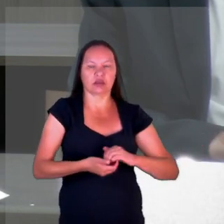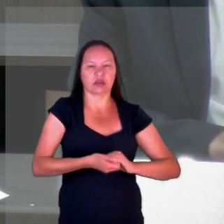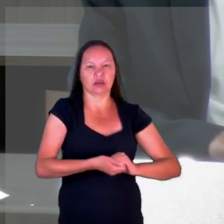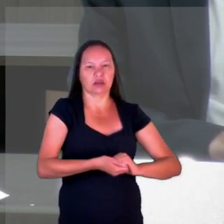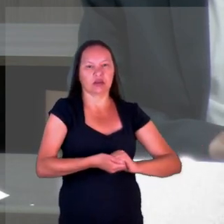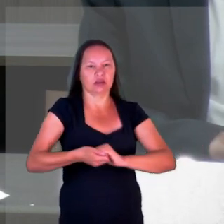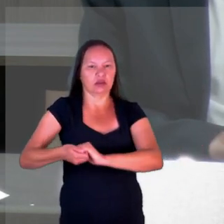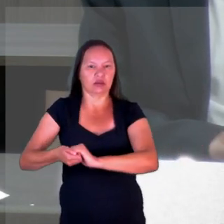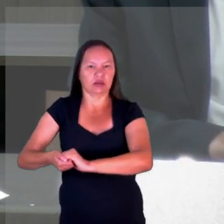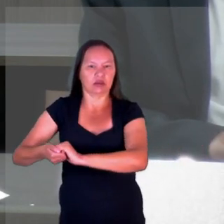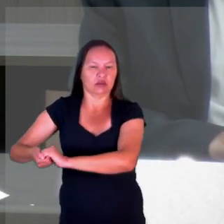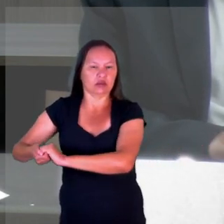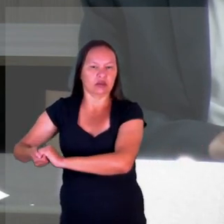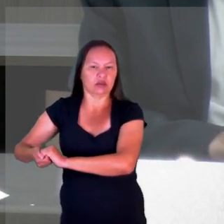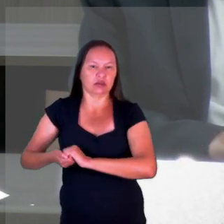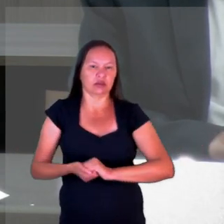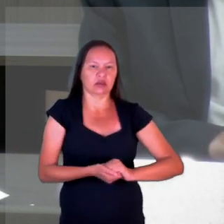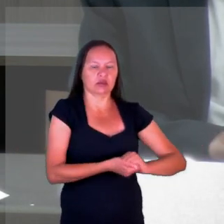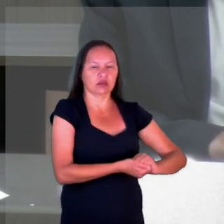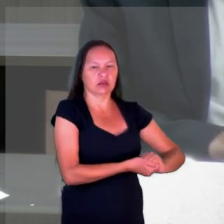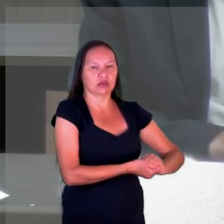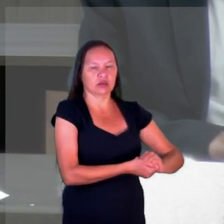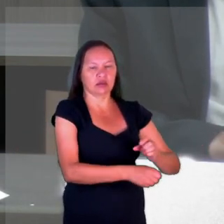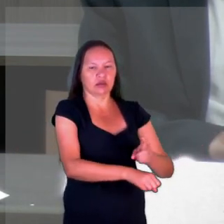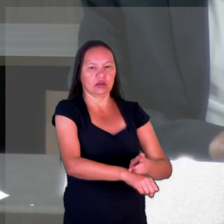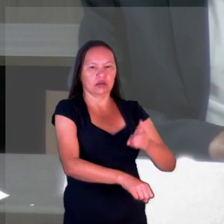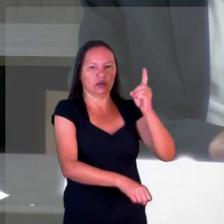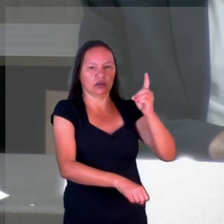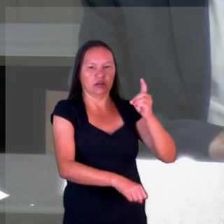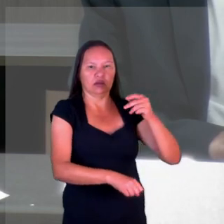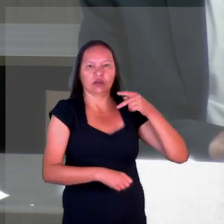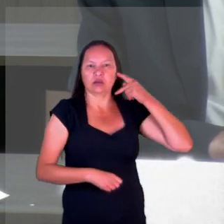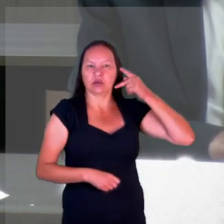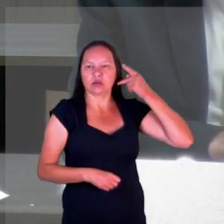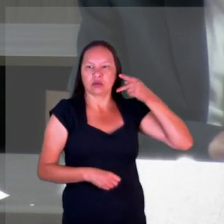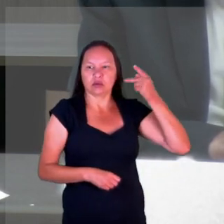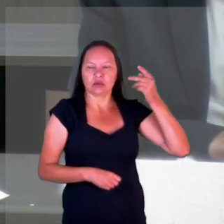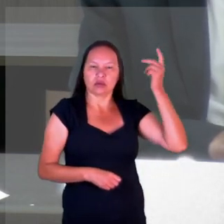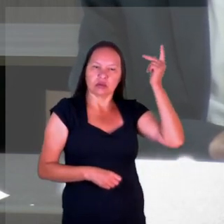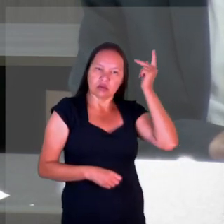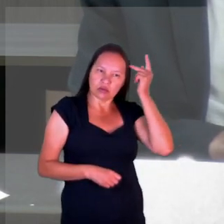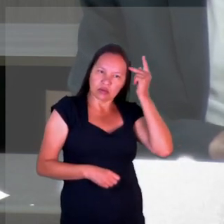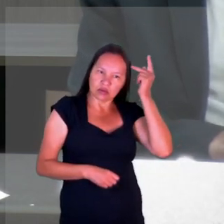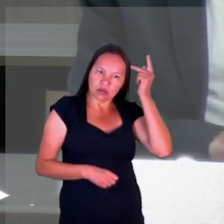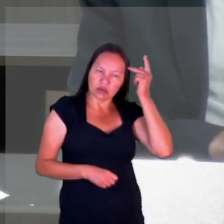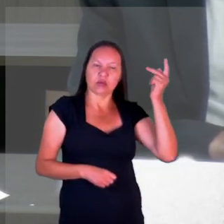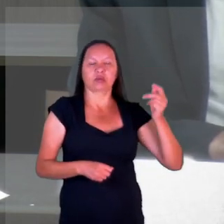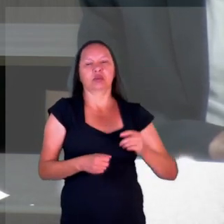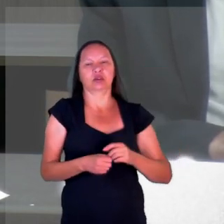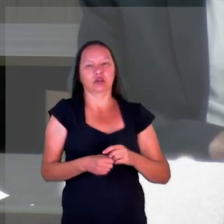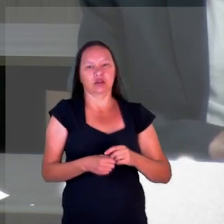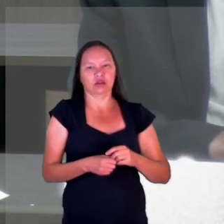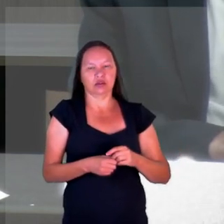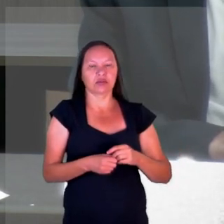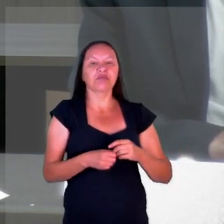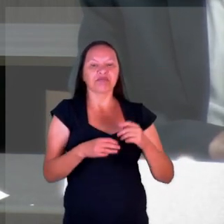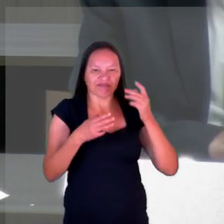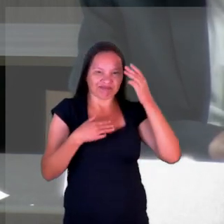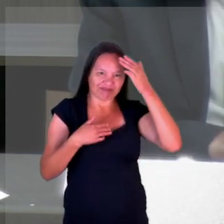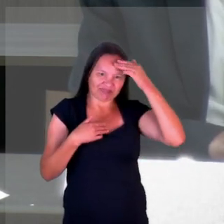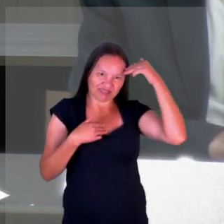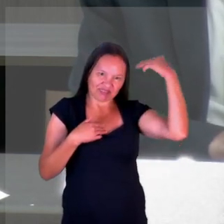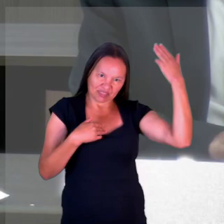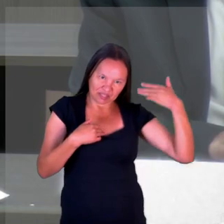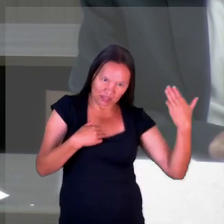Dr máo luí sarubo procurador-geral de Justiça do Ministério Público do Estado de São Paulo a quem muito nos honra sua